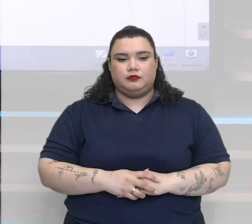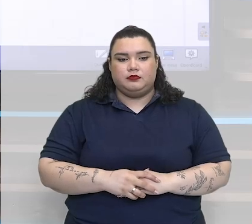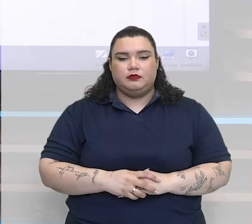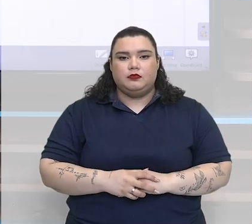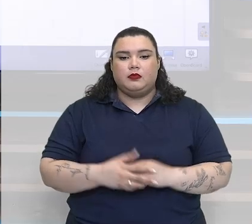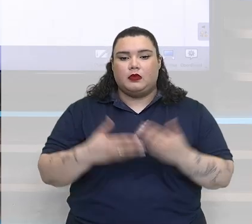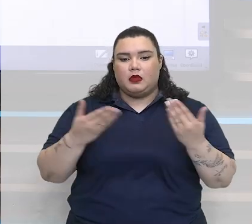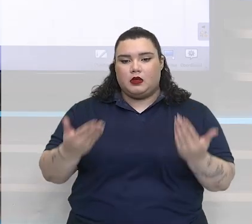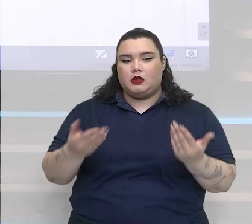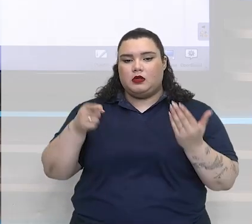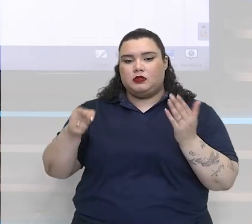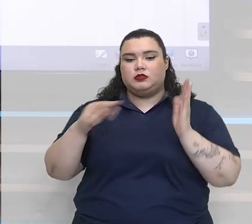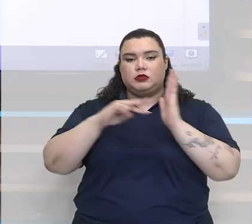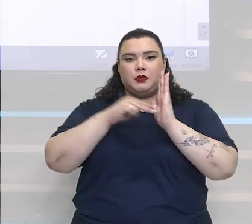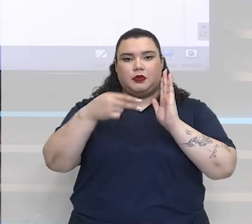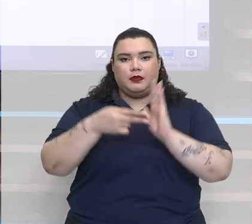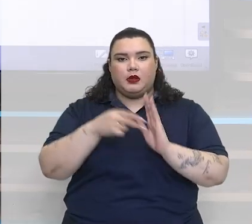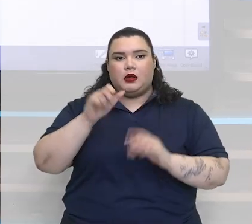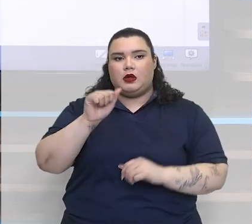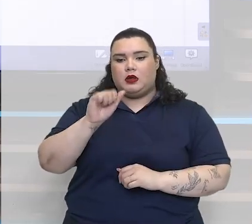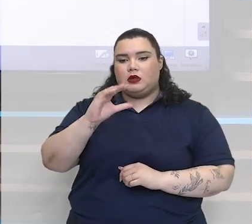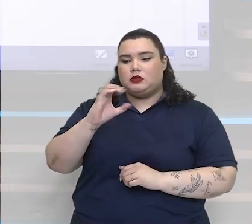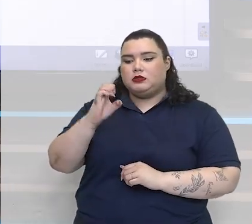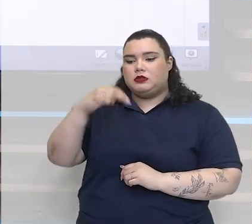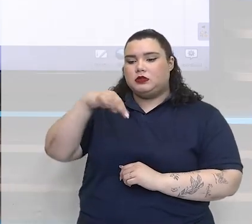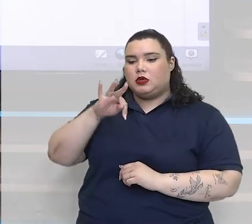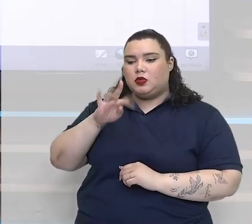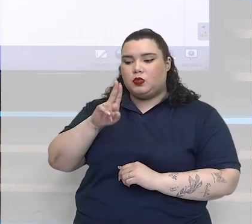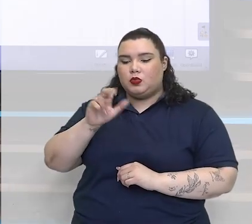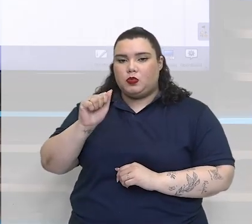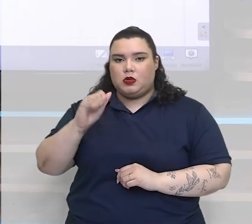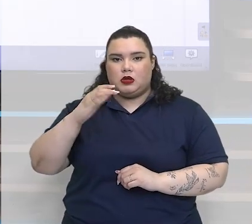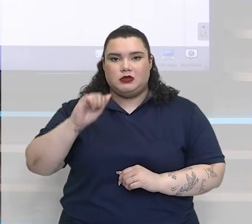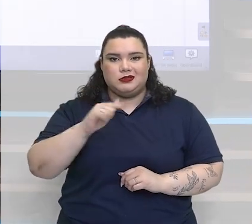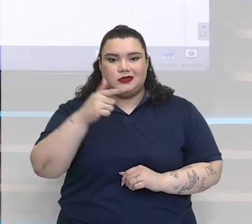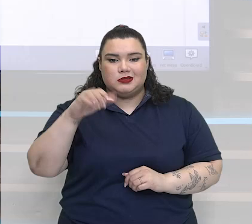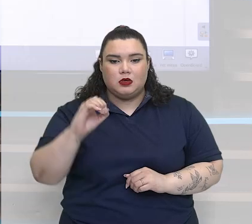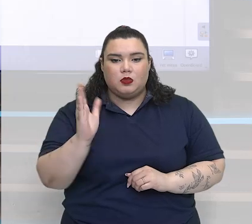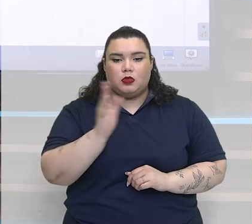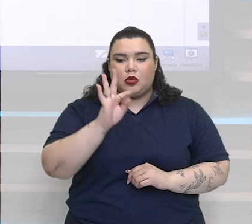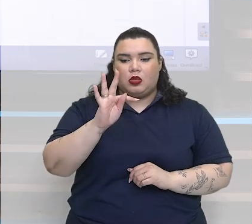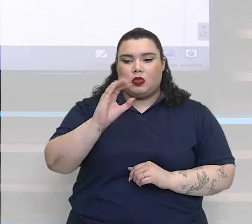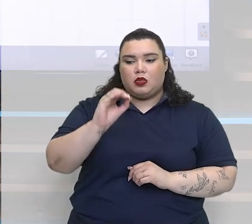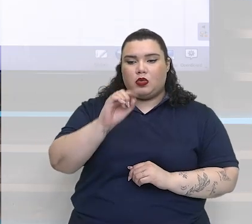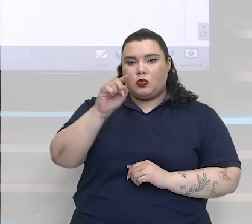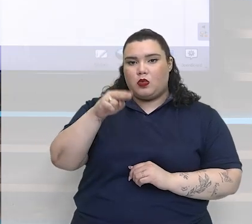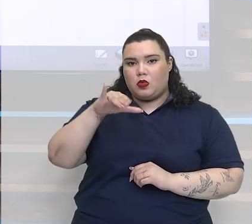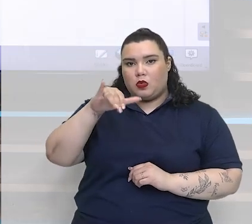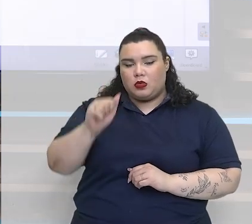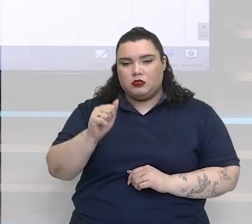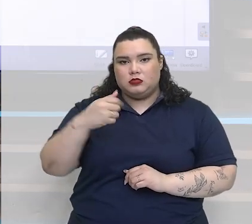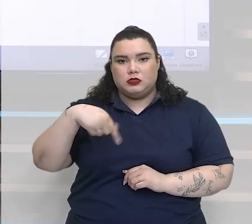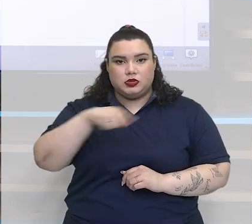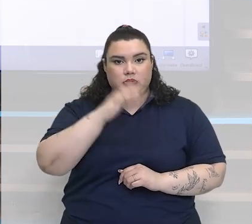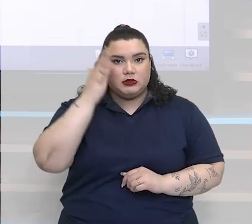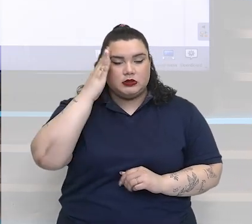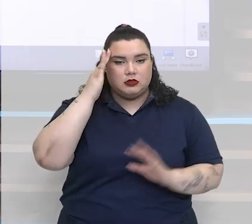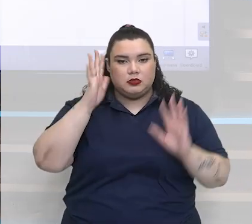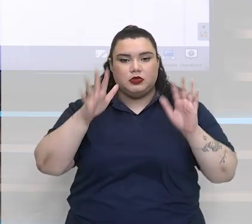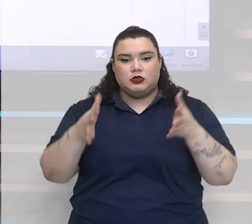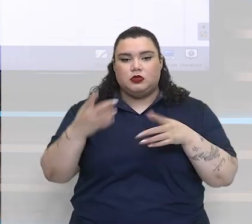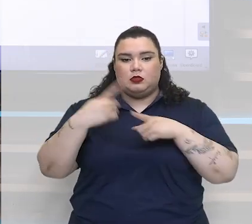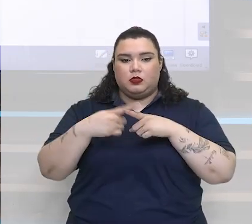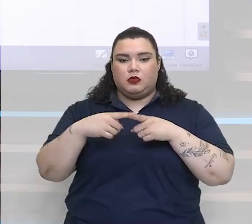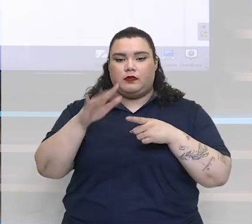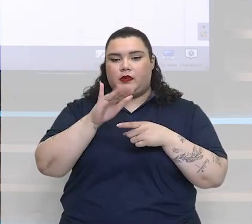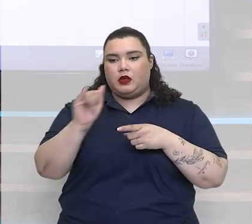isso que eu disse. E é isso que nós chamamos de acentuação tônica. Por que acentuação tônica? Você já sabe, porque eu vou